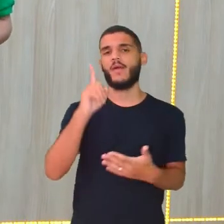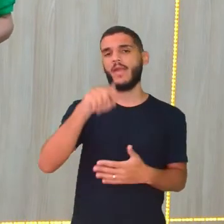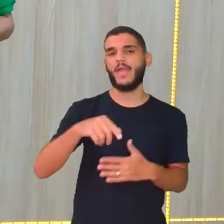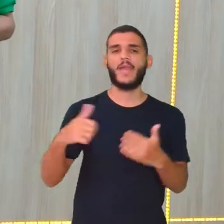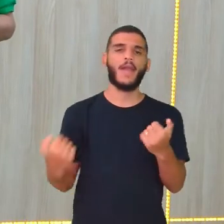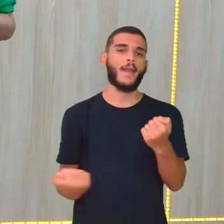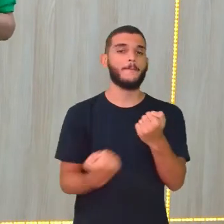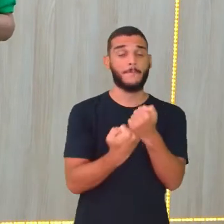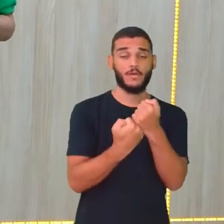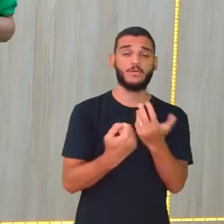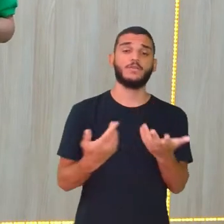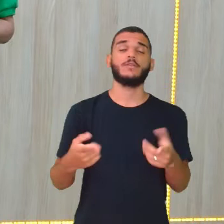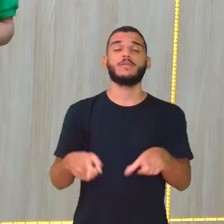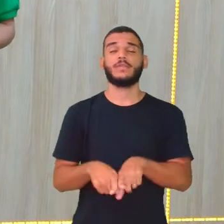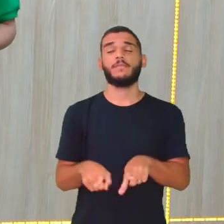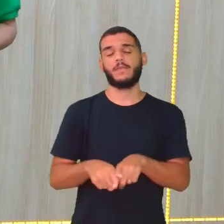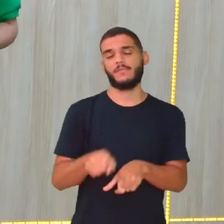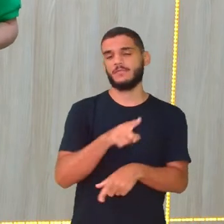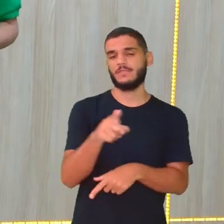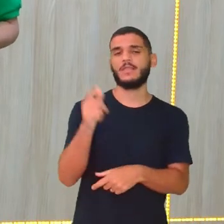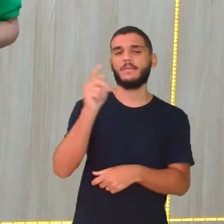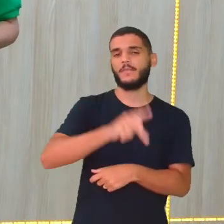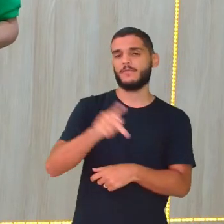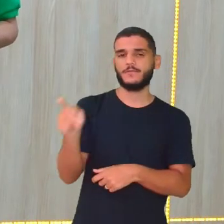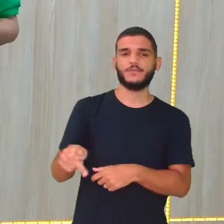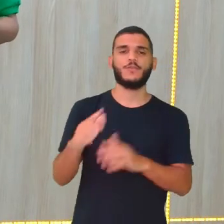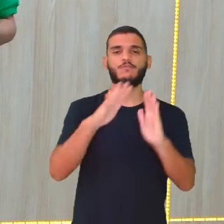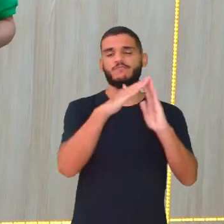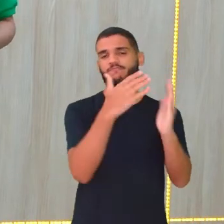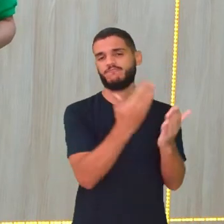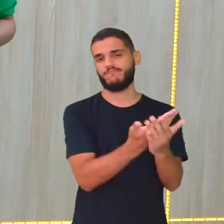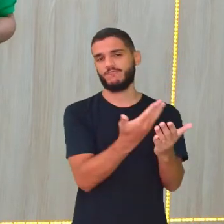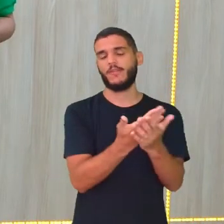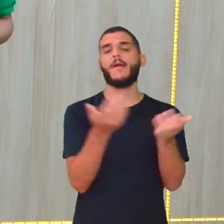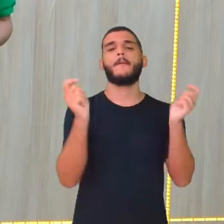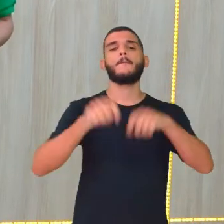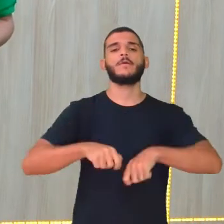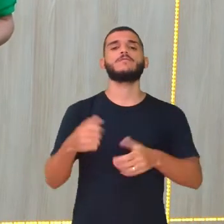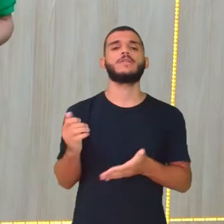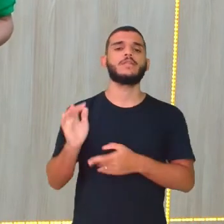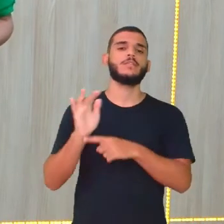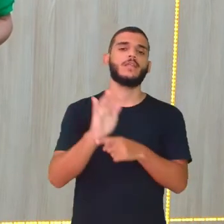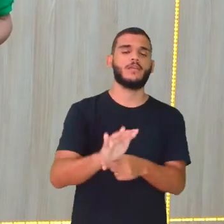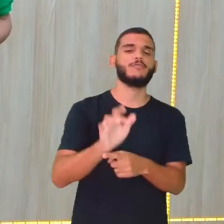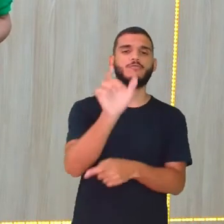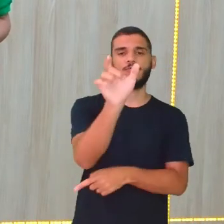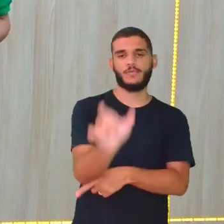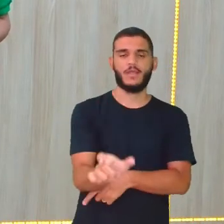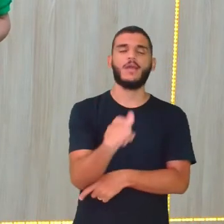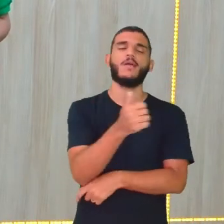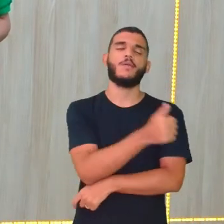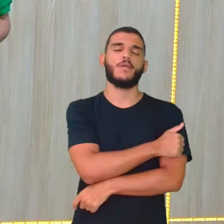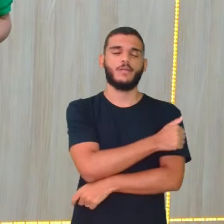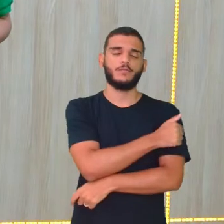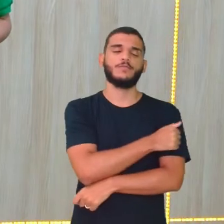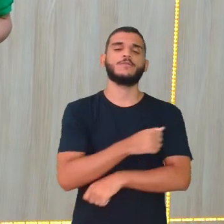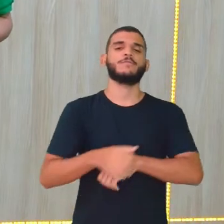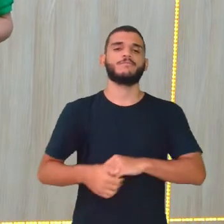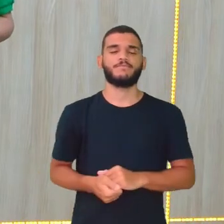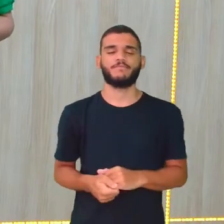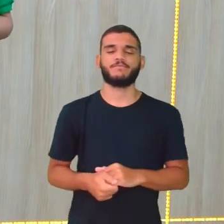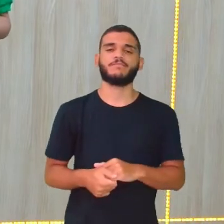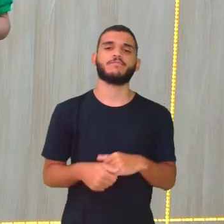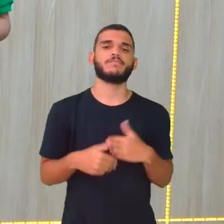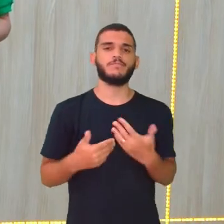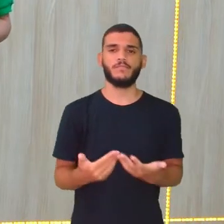suplementação. Isso é como você, professor da sala regular, pode ajudar o seu estudante com altas habilidades, não